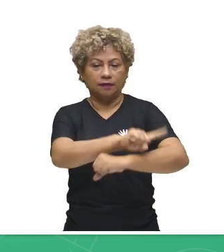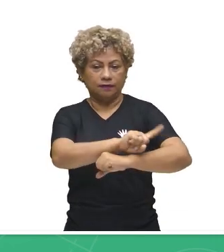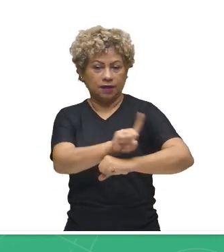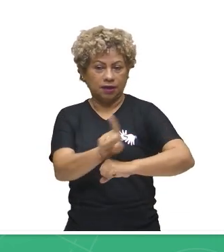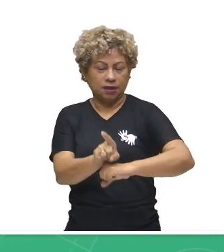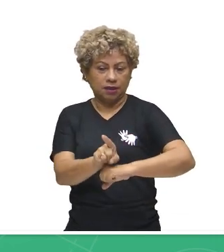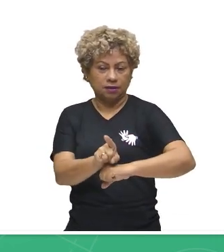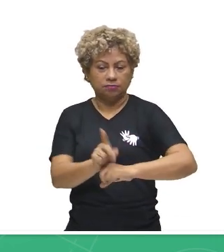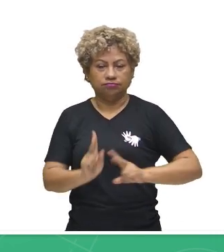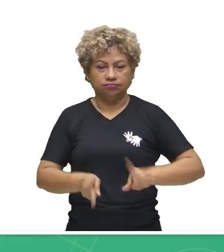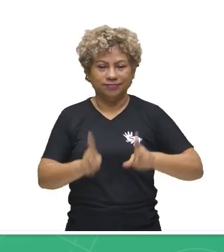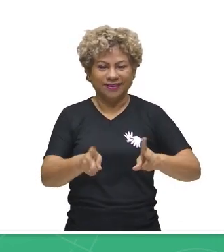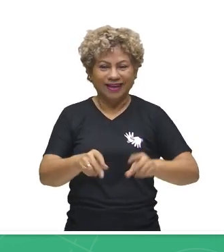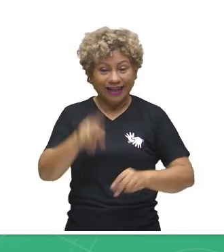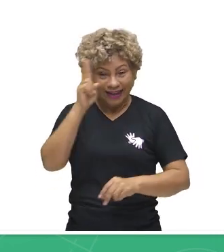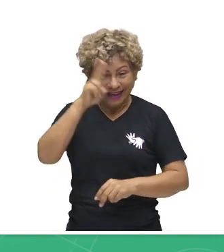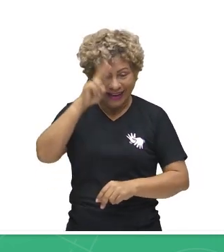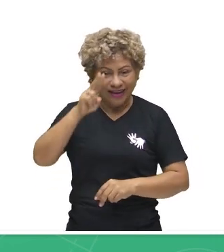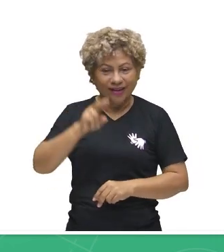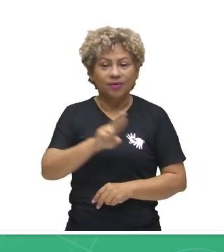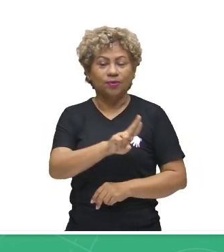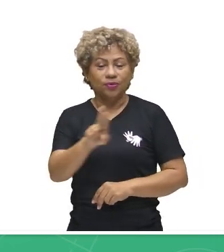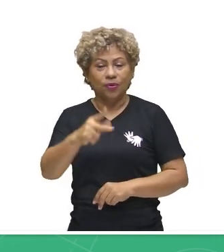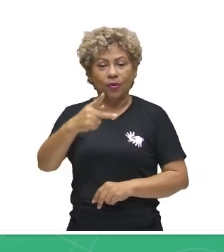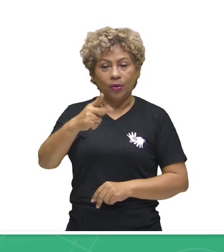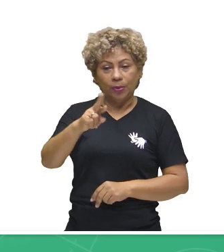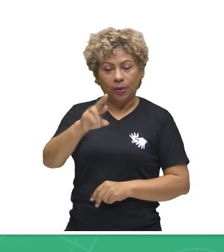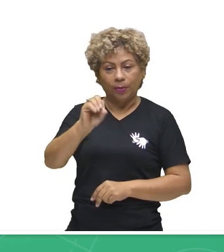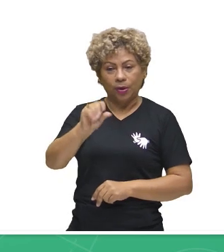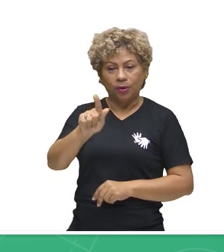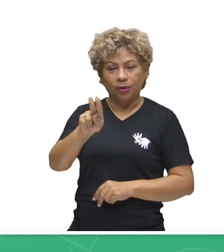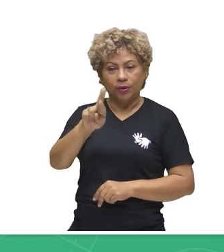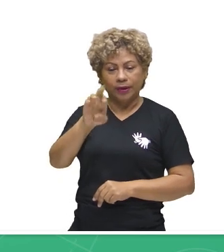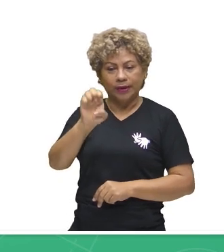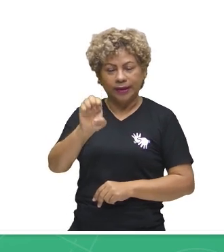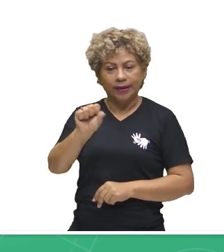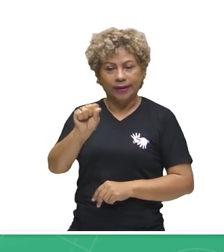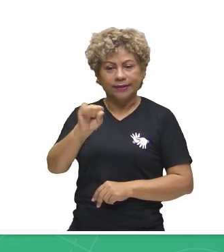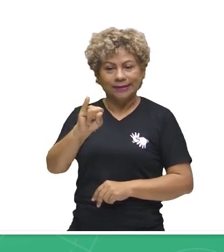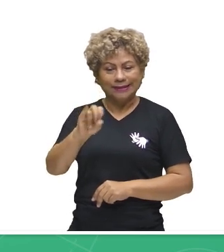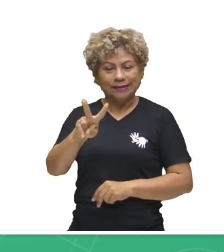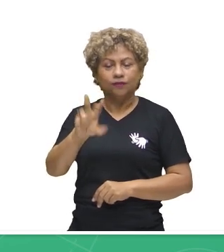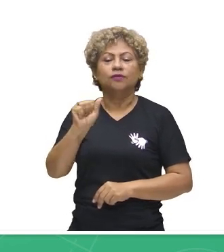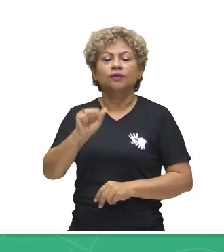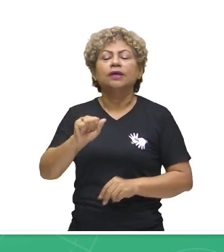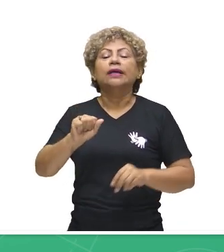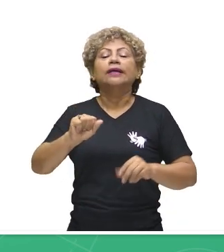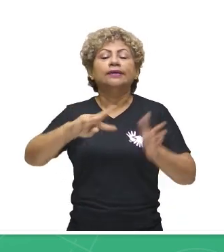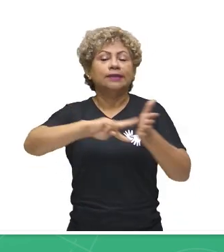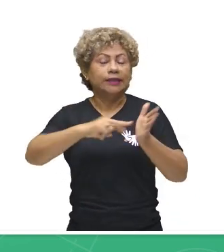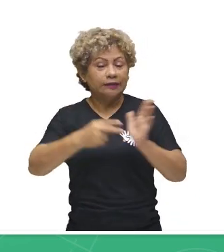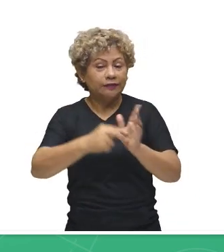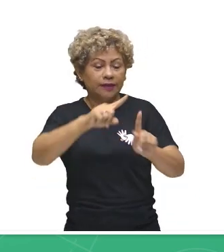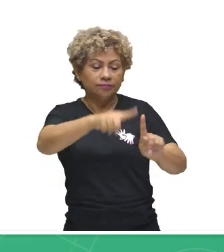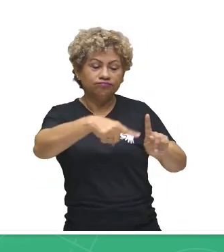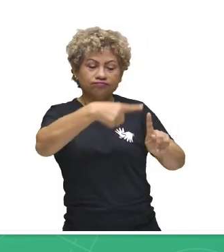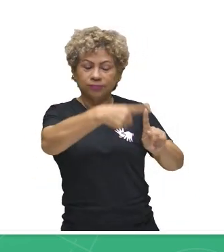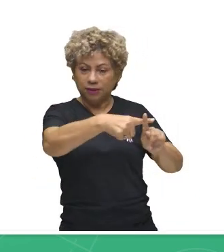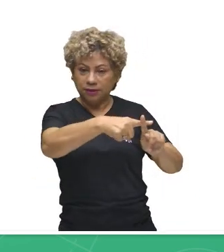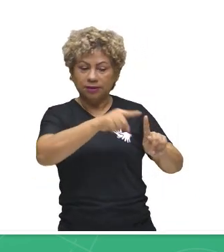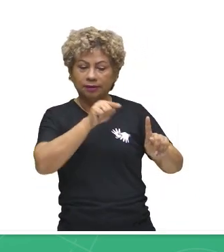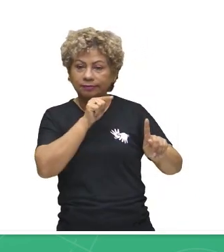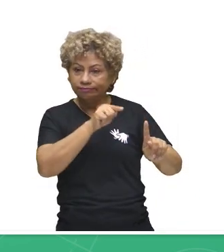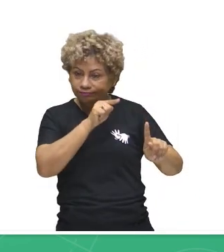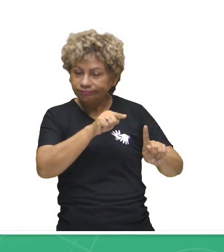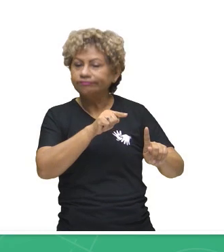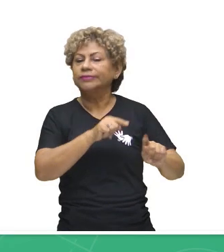movimento progressivo, velocidade maior que zero. Isso significa dizer o quê? Que ela é positiva. E eu calculo através